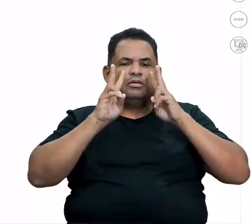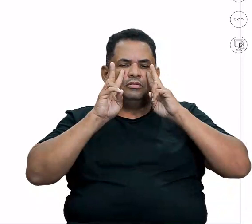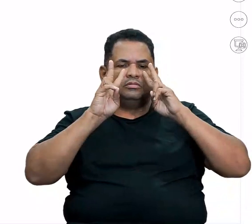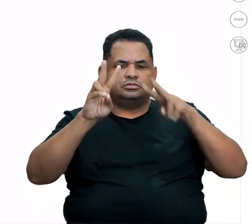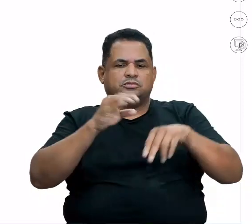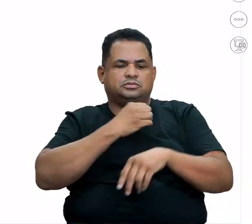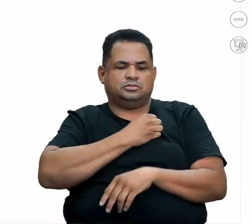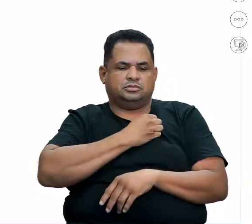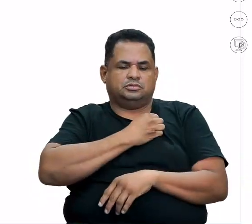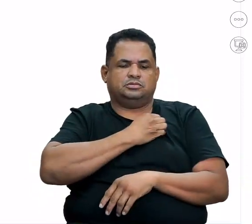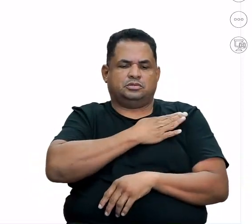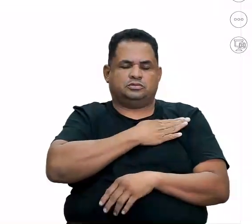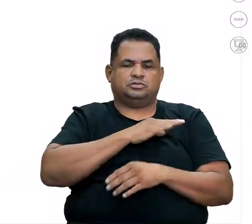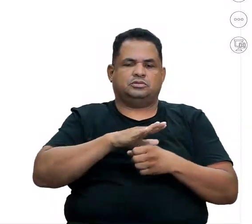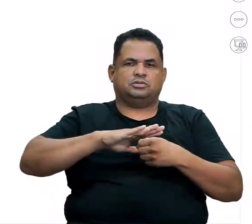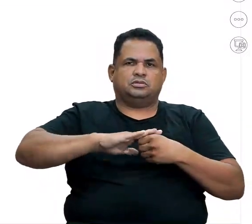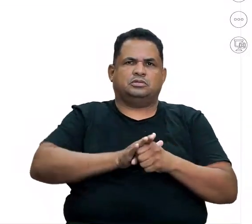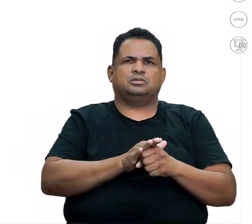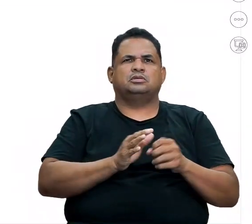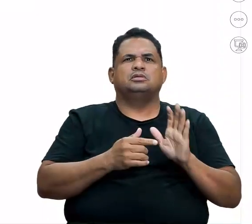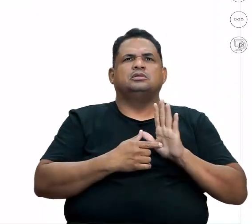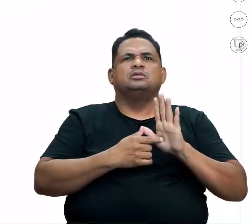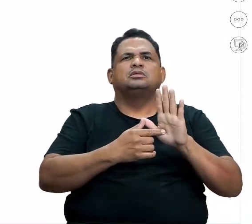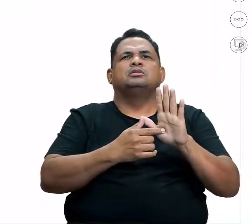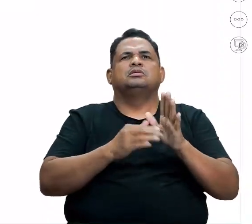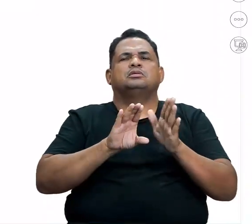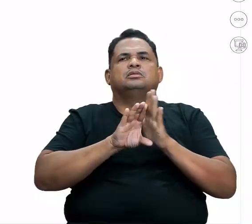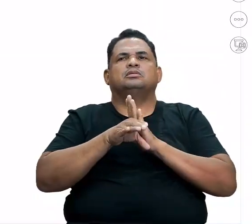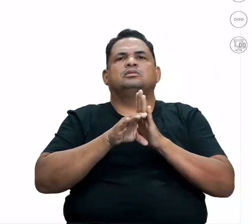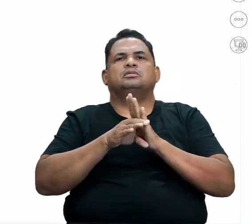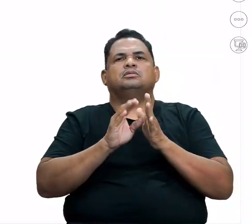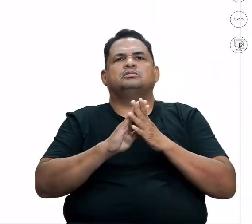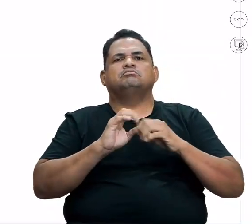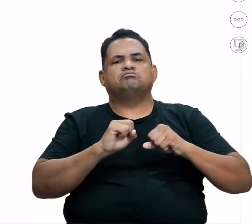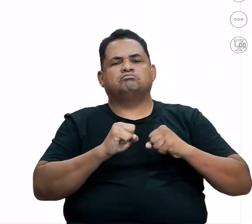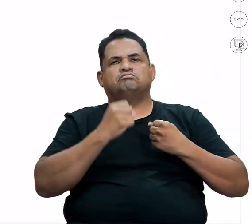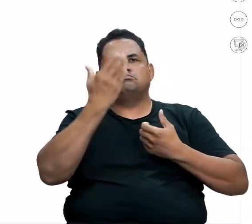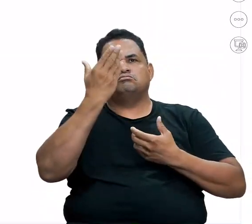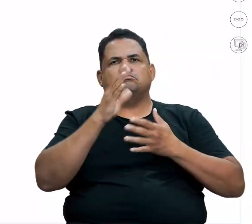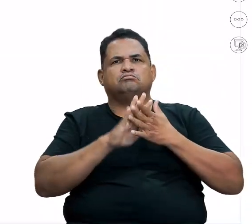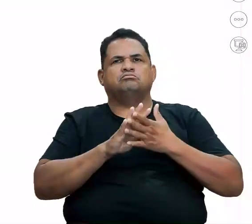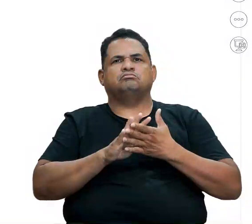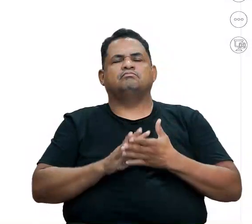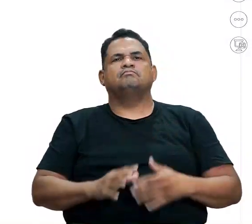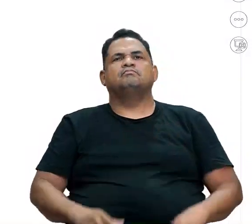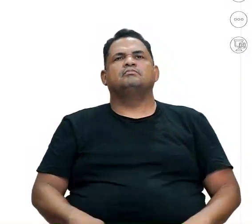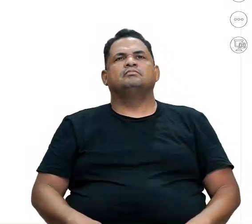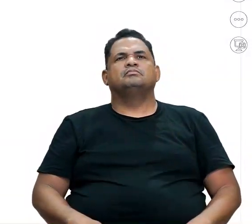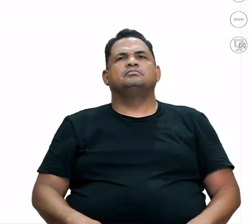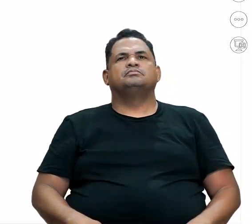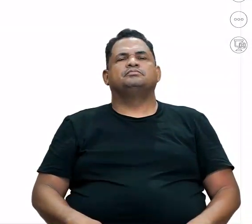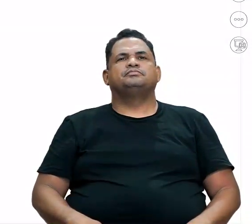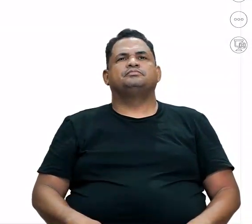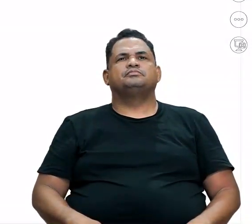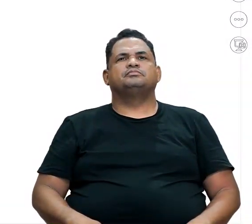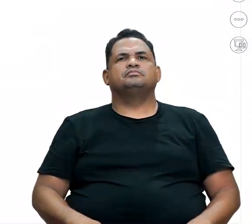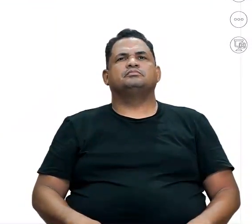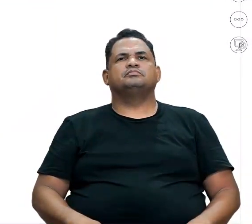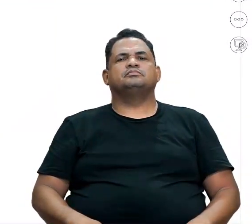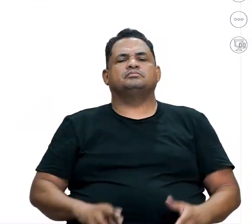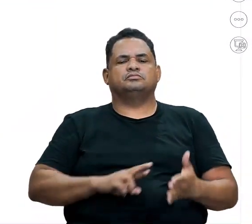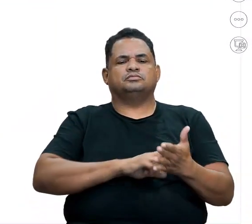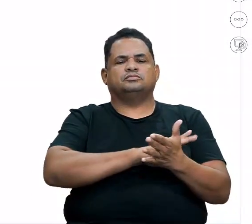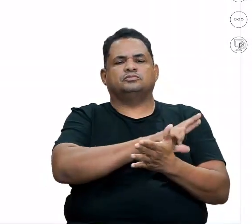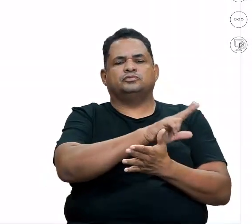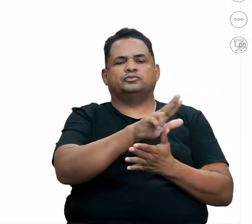gente traz também esse conceito que ele vem reforçar essa visão de que o multiculturalismo,